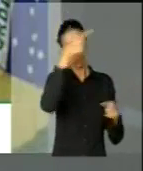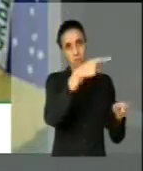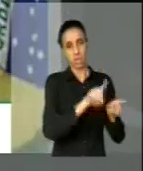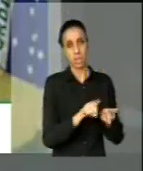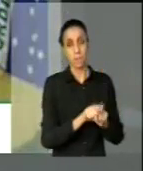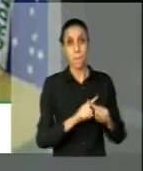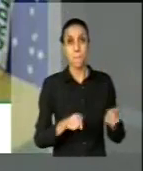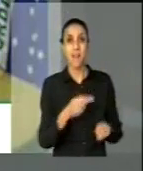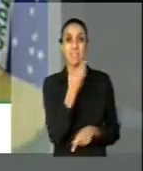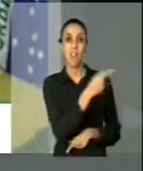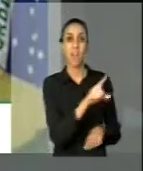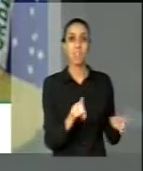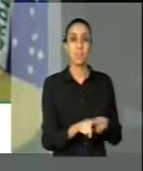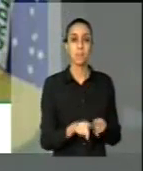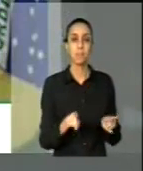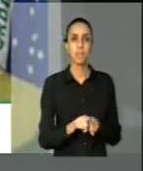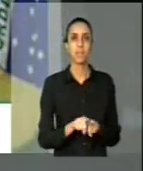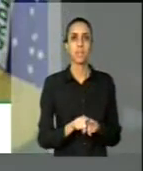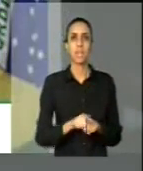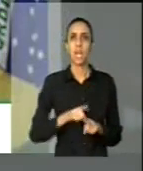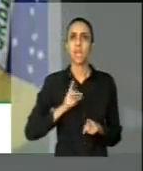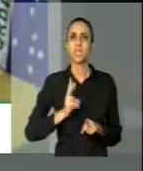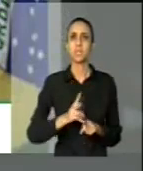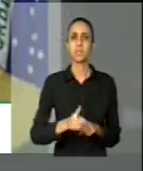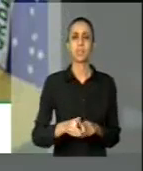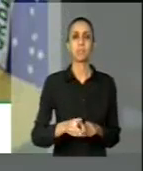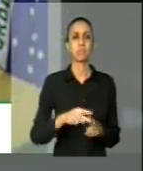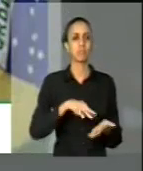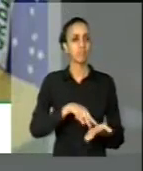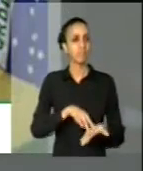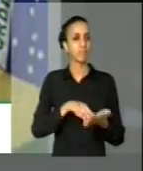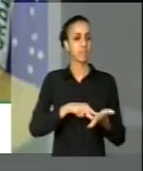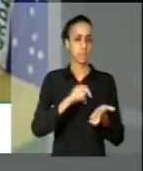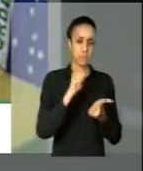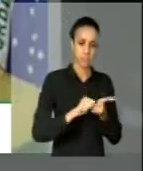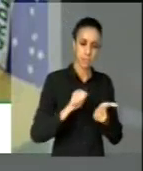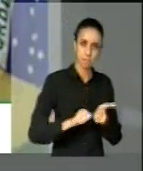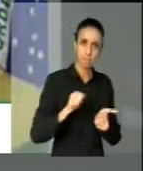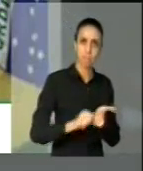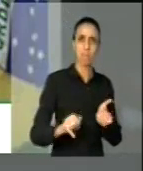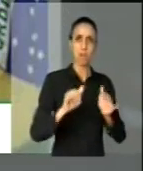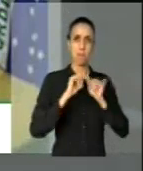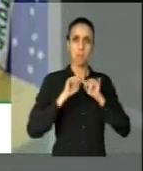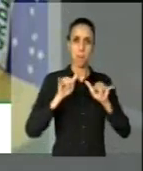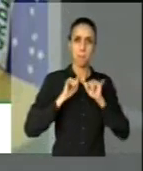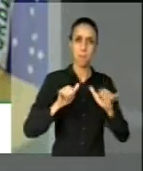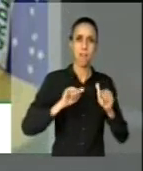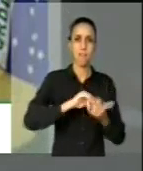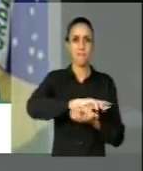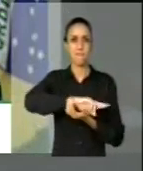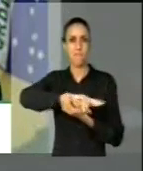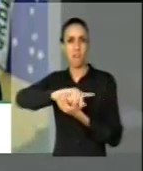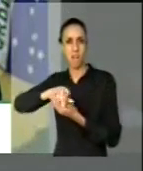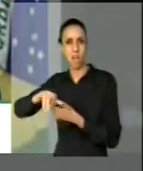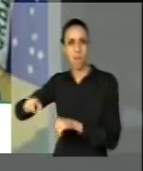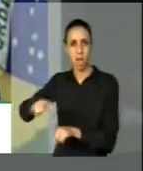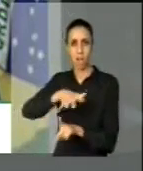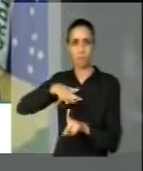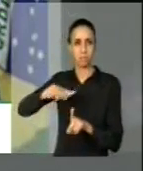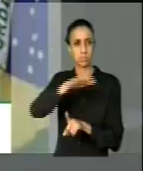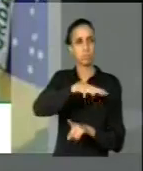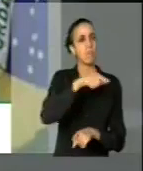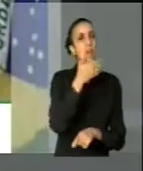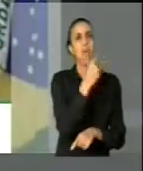à perseverança com a qual, falando, escrevendo ou agindo, dialogou com os mais diversos setores da inteligência